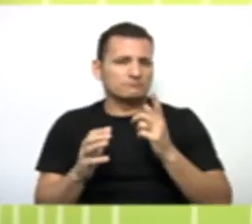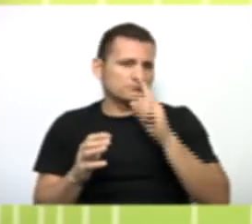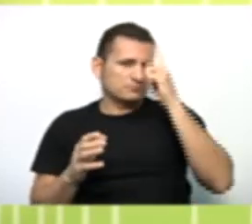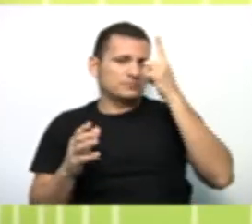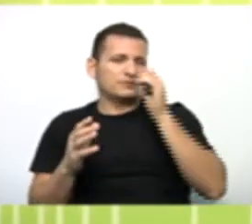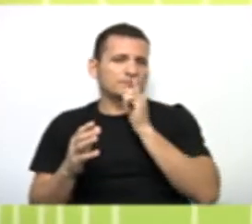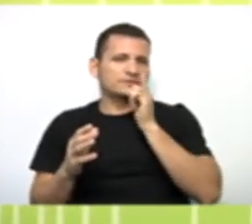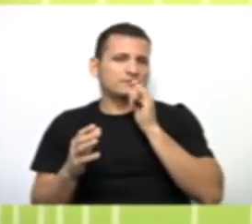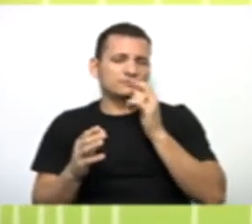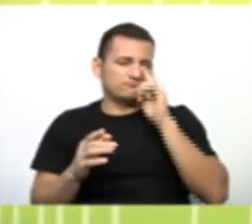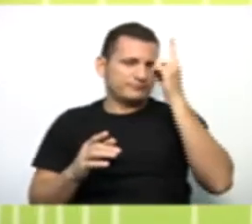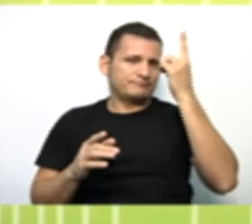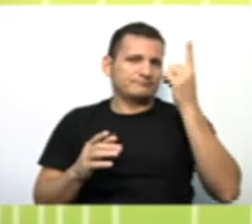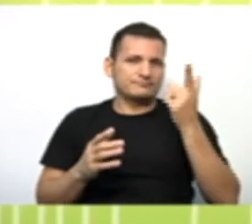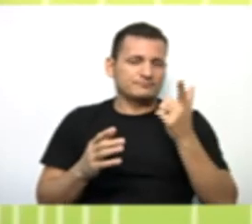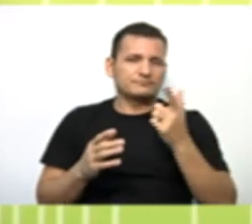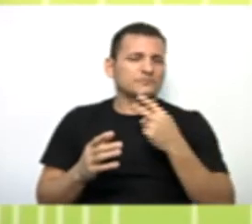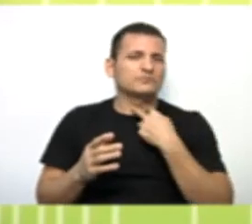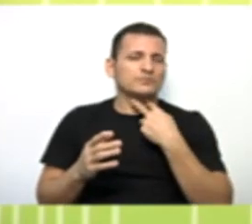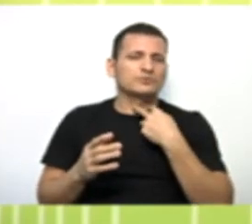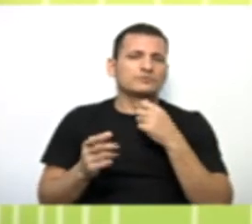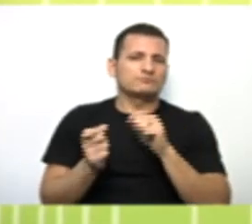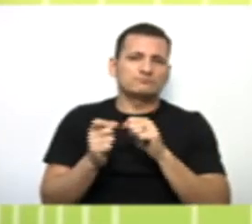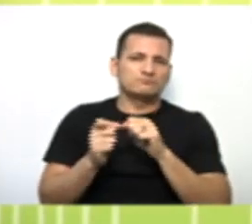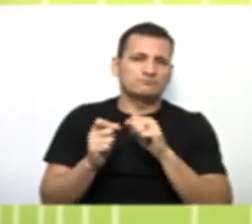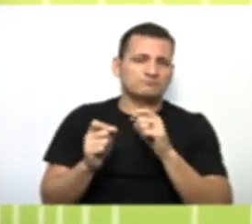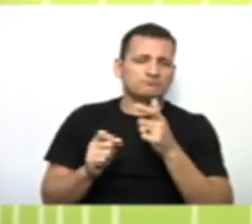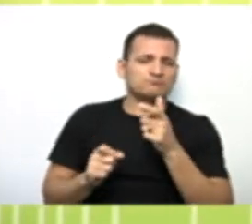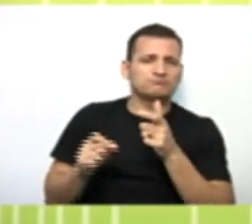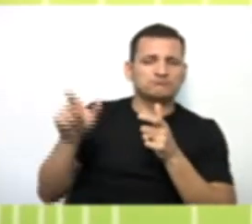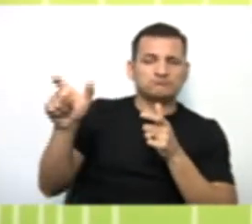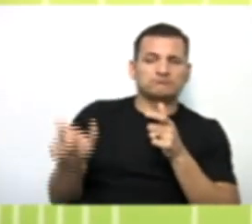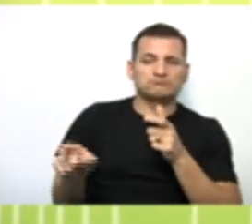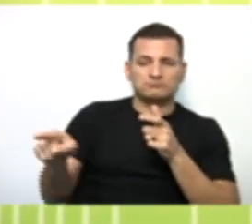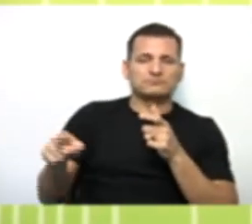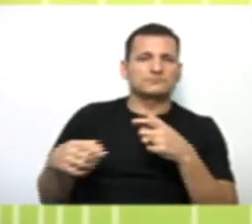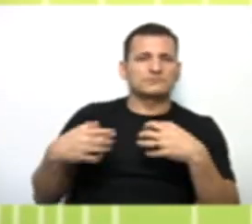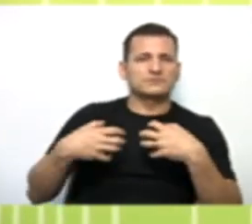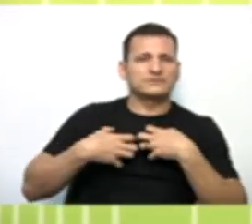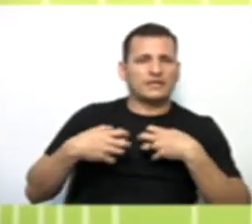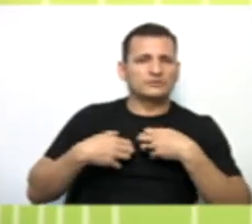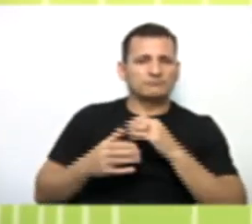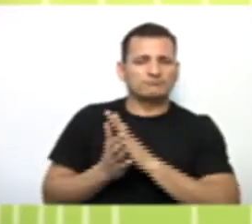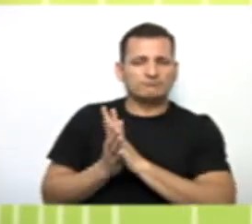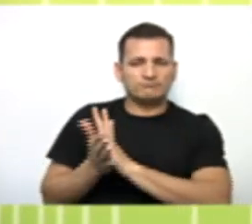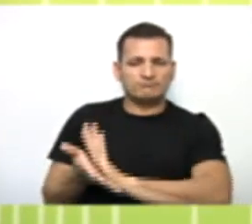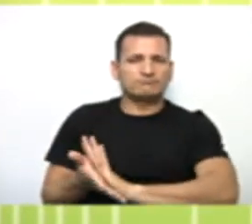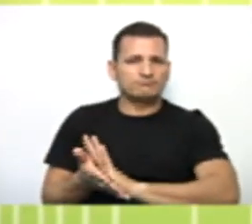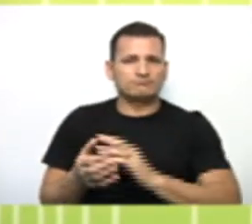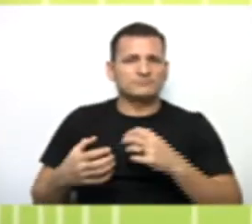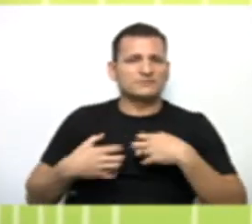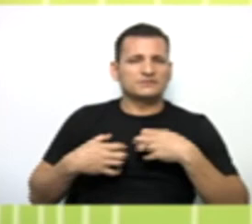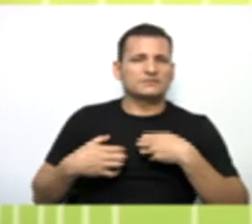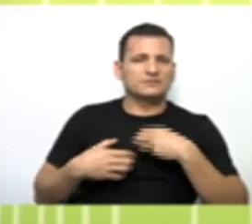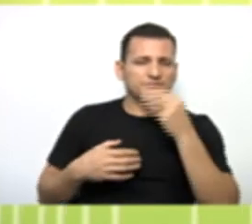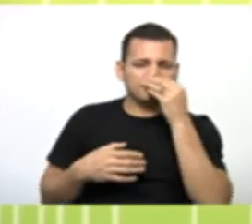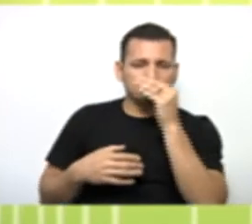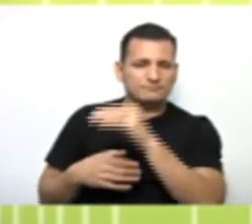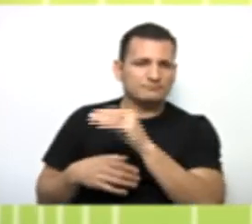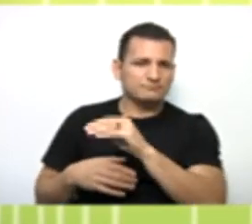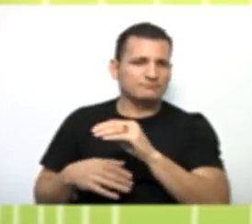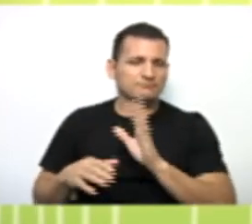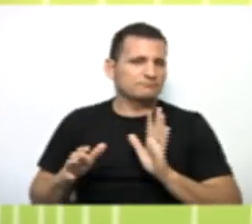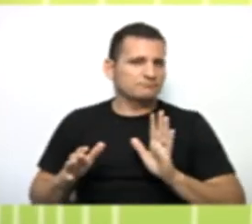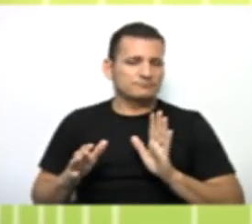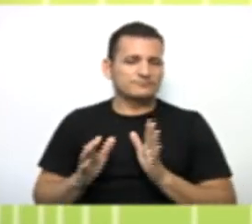por exemplo, de ser criativo, não pode fazer com que a outra parte se sinta humilhada, se sinta menosprezada, se sinta